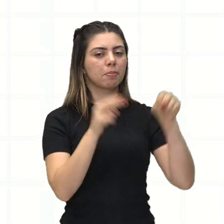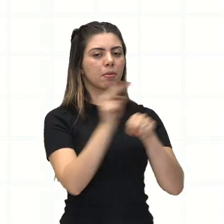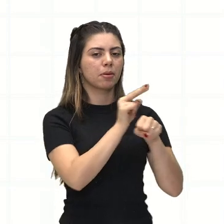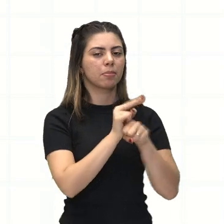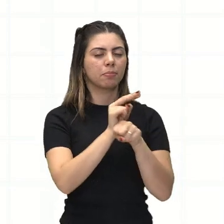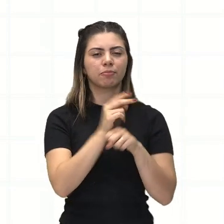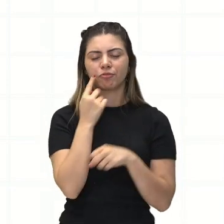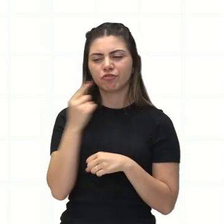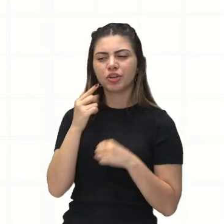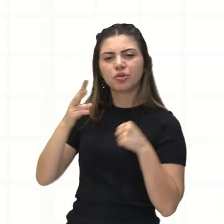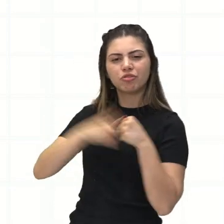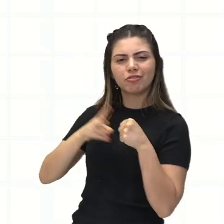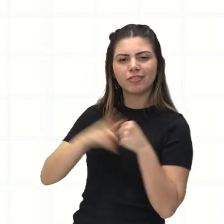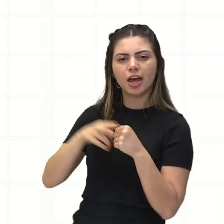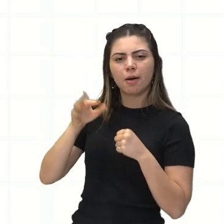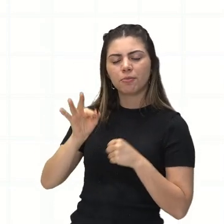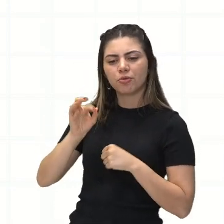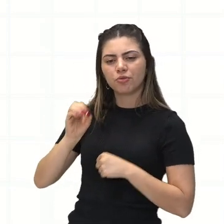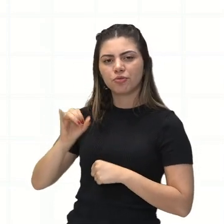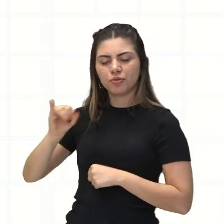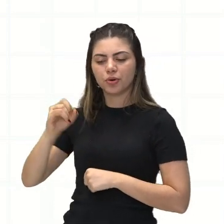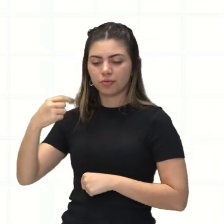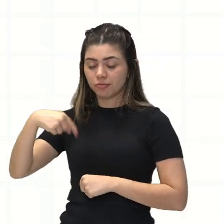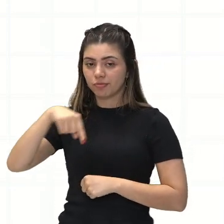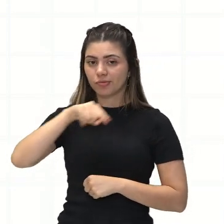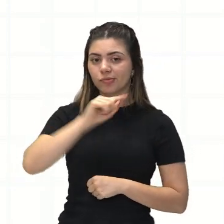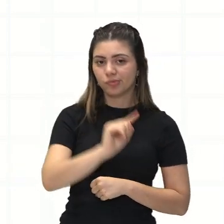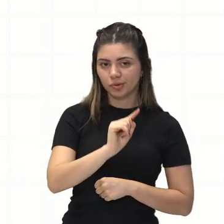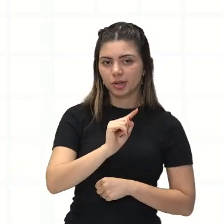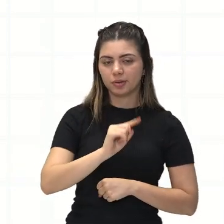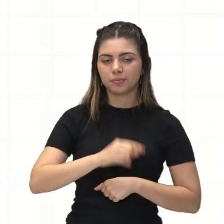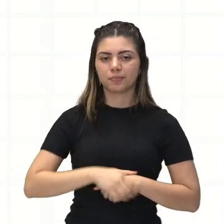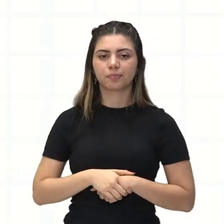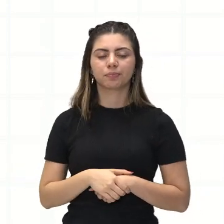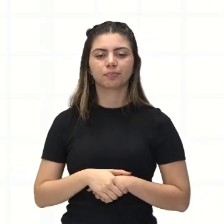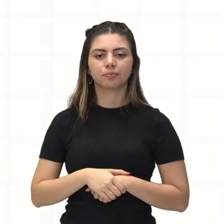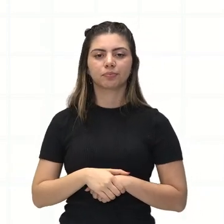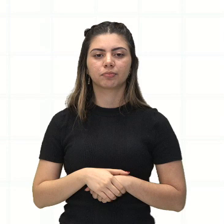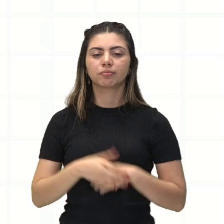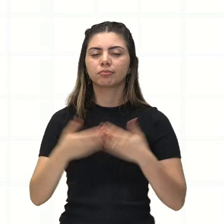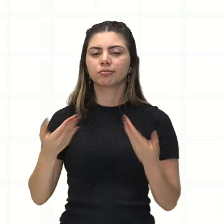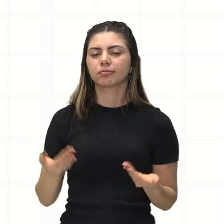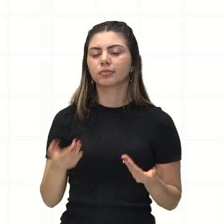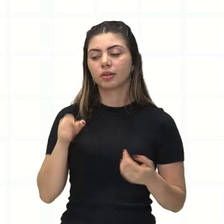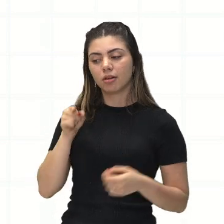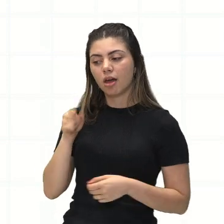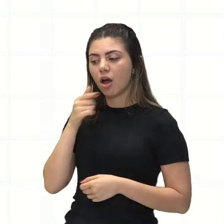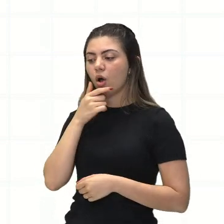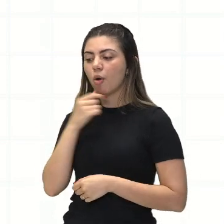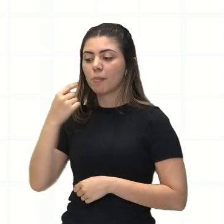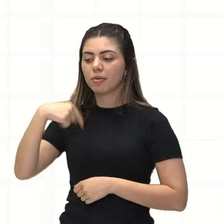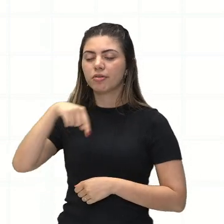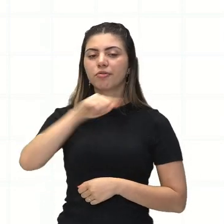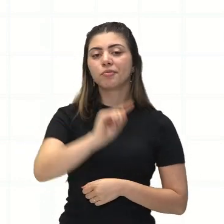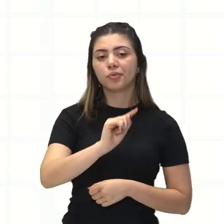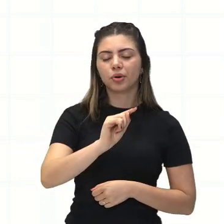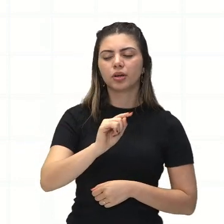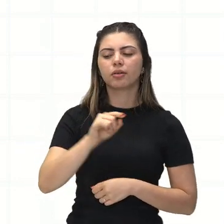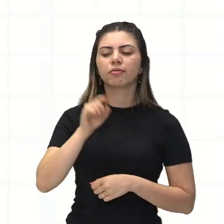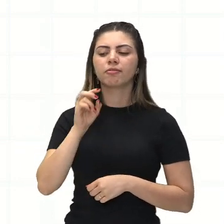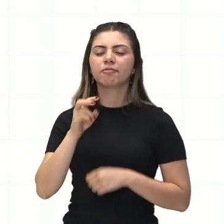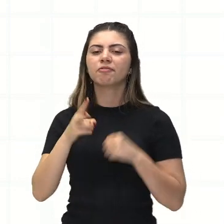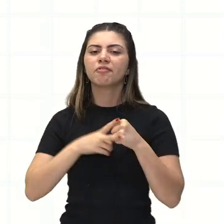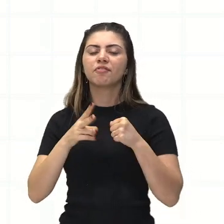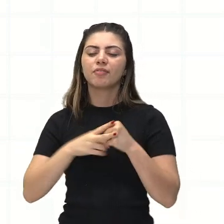aqui, ele foi ao seminário sobre preservação ambiental. Então, ele foi. Quem vai